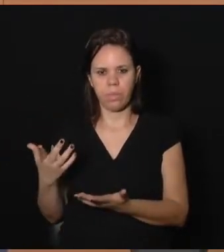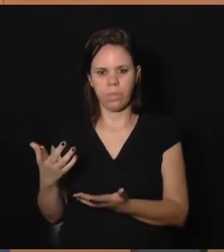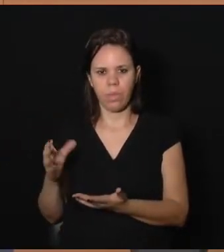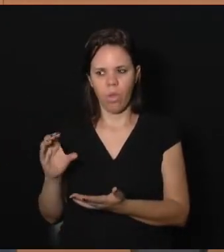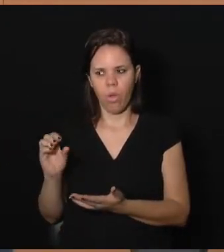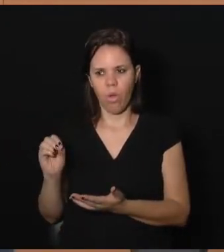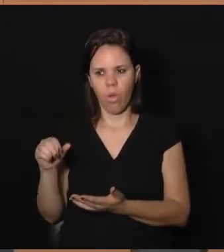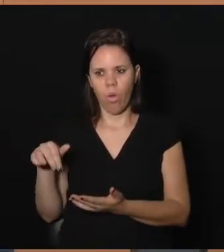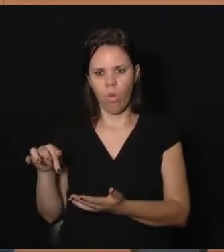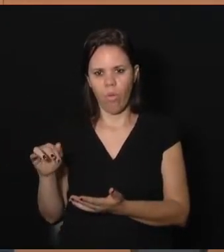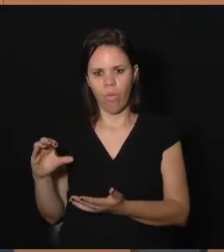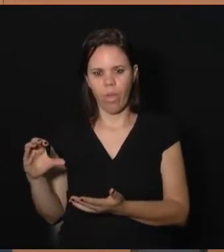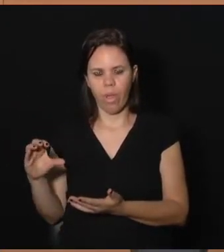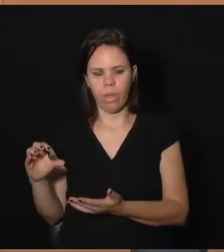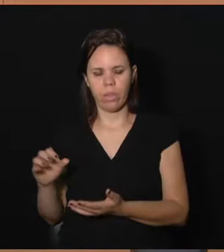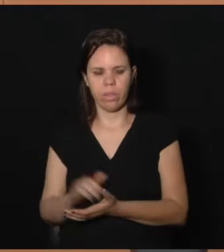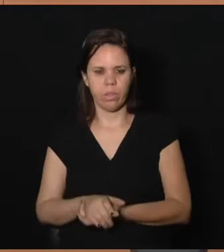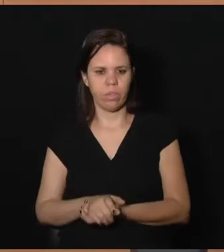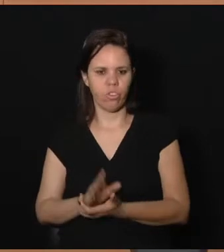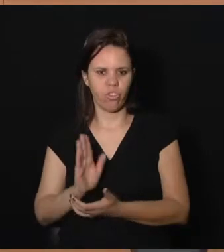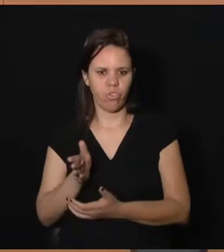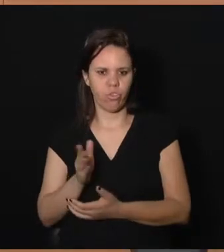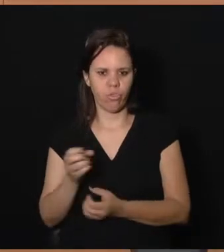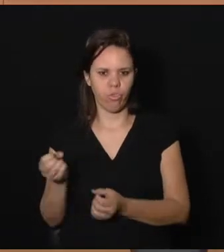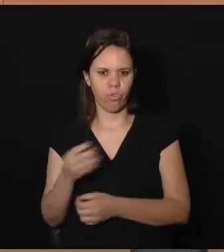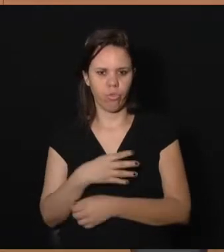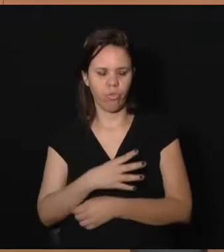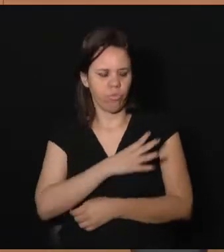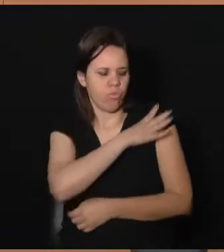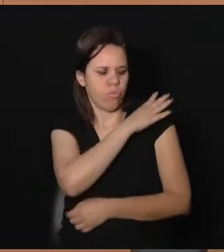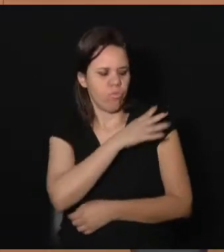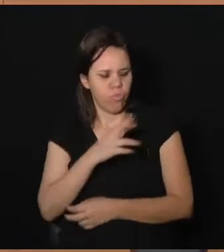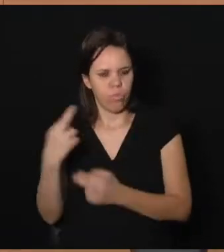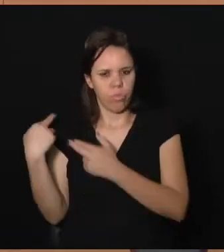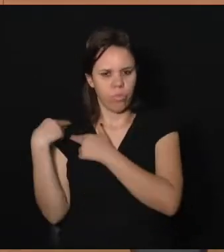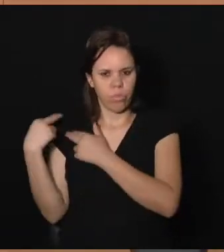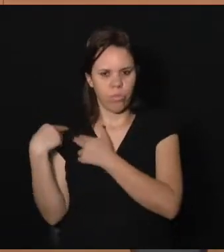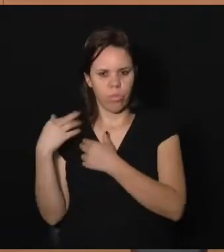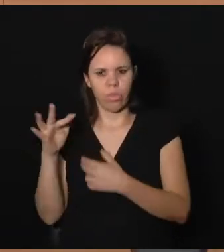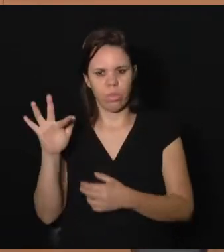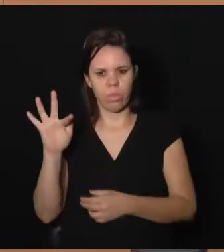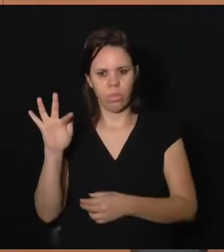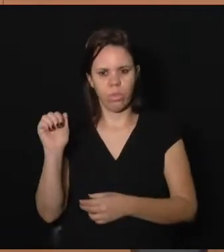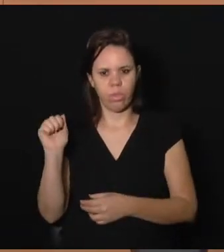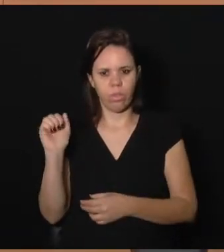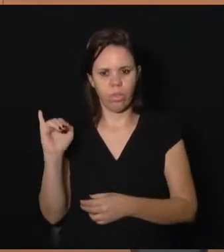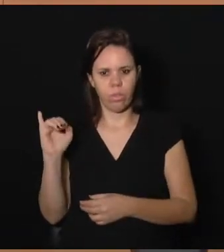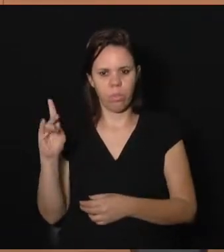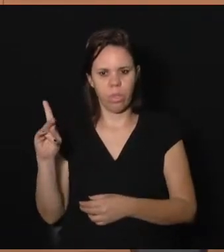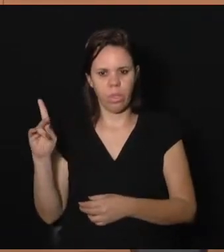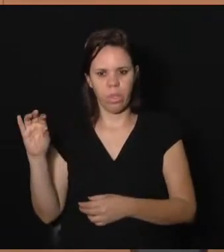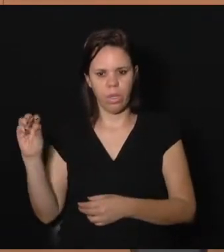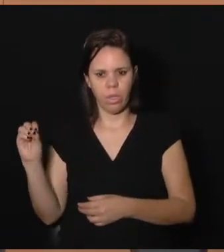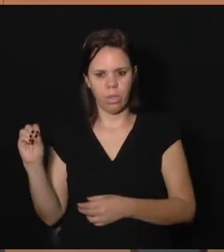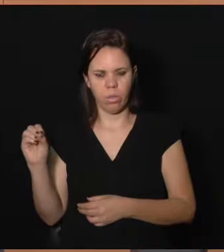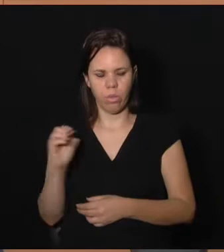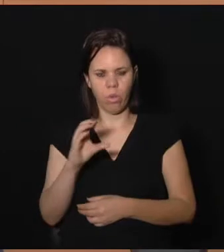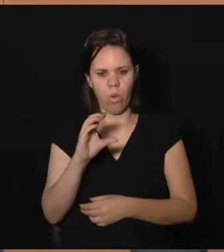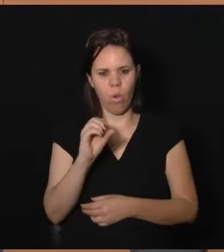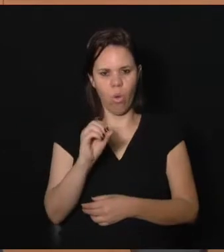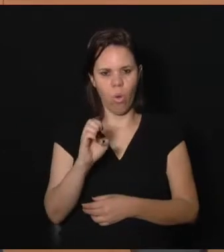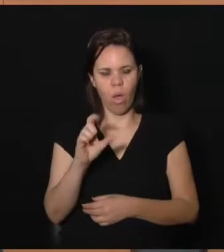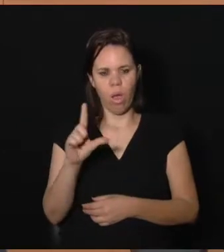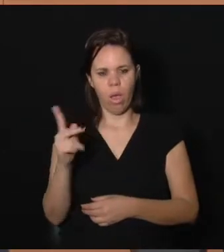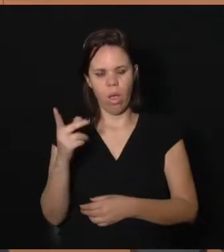COFACs. Já é o novo delegado da Receita Federal, que é o Fabiano Coelho, né? Ele era o